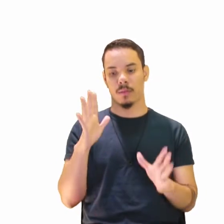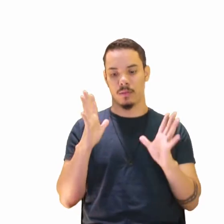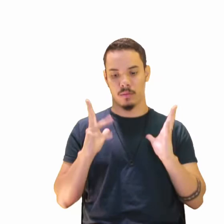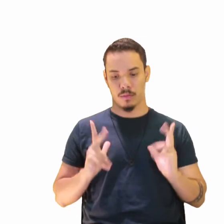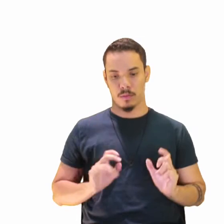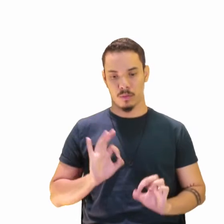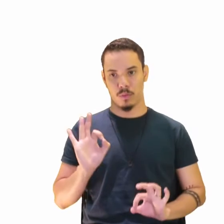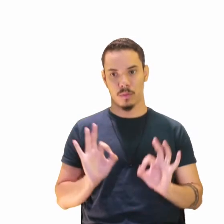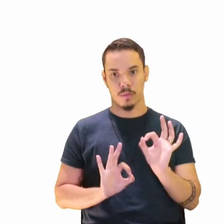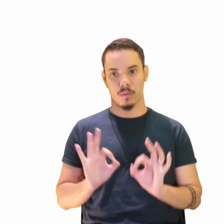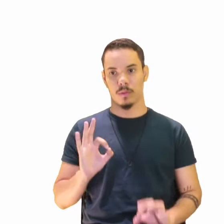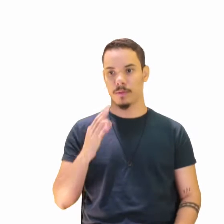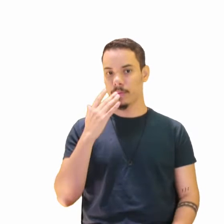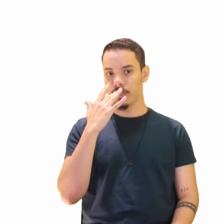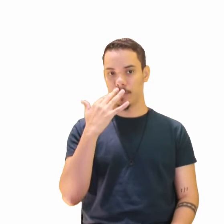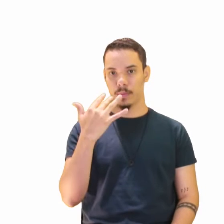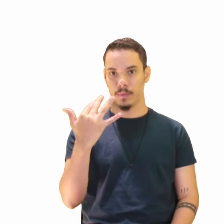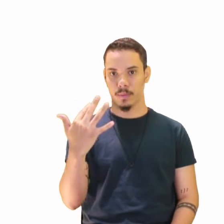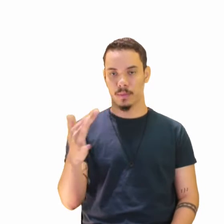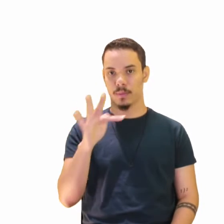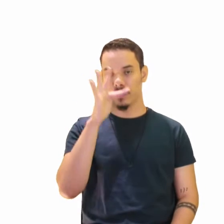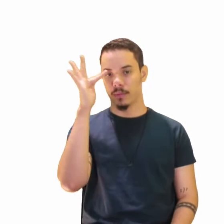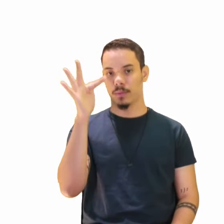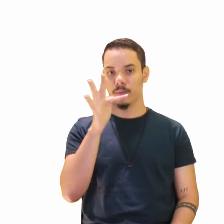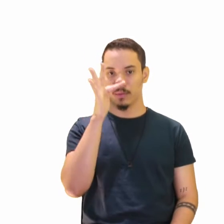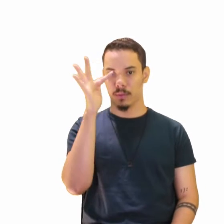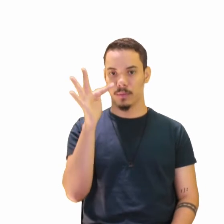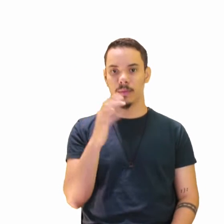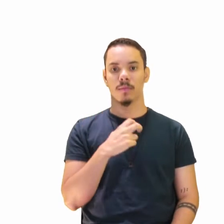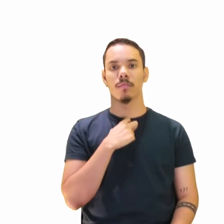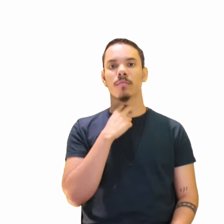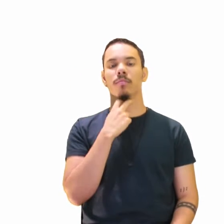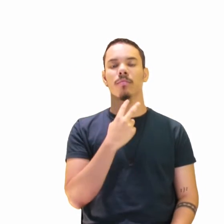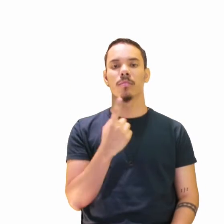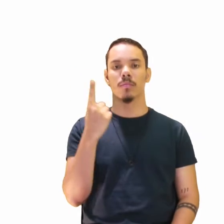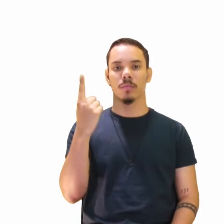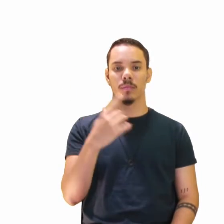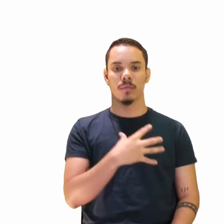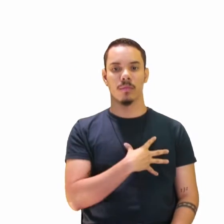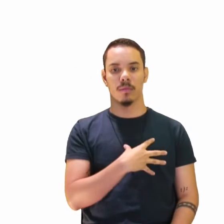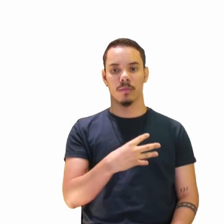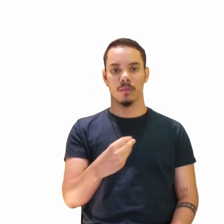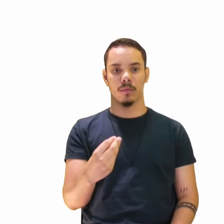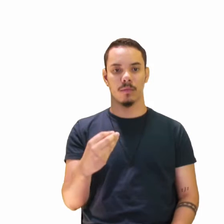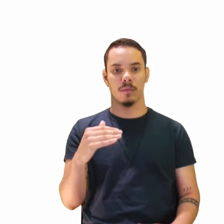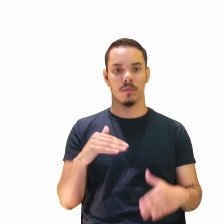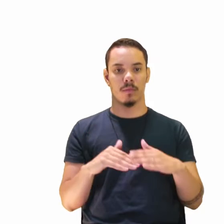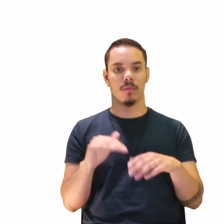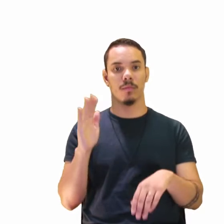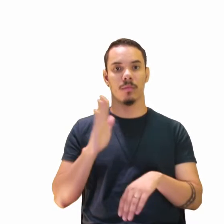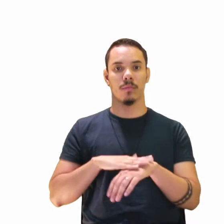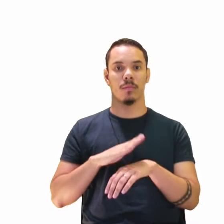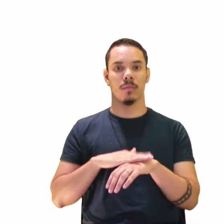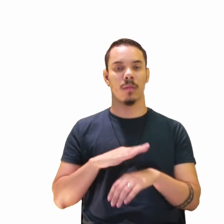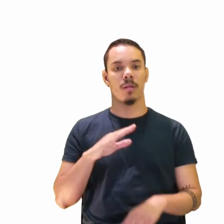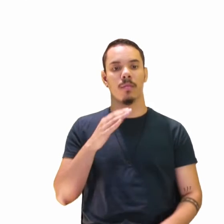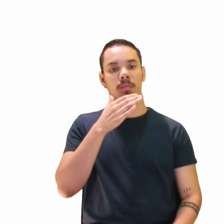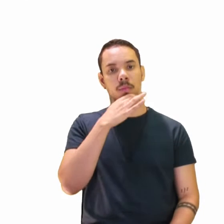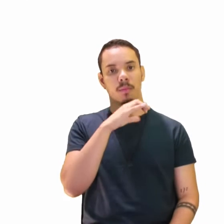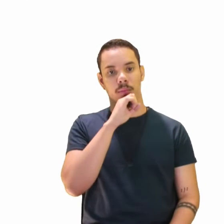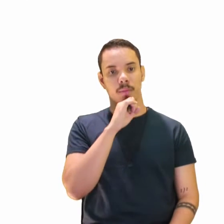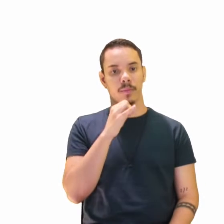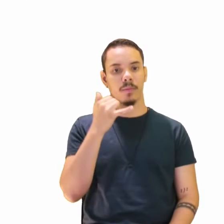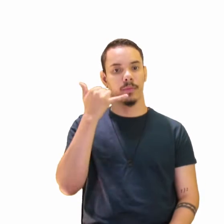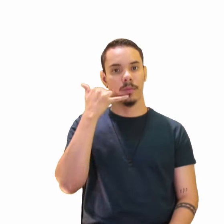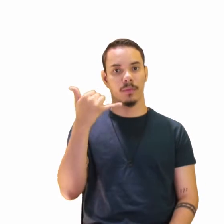o cheiro do jasmineiro e a voz de uma das filhas embaixo. Papai, o